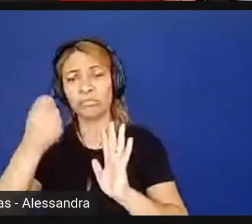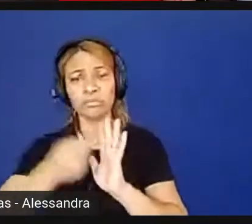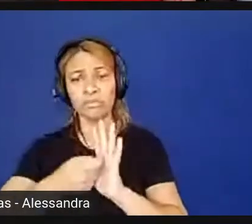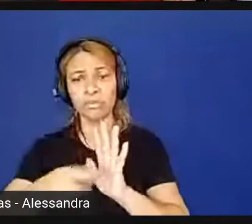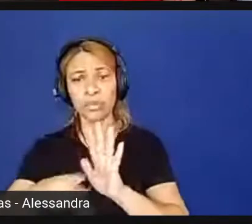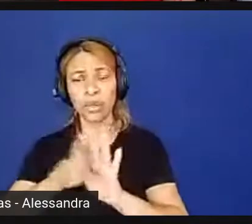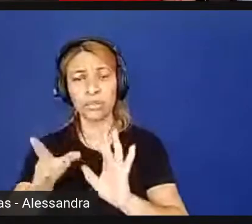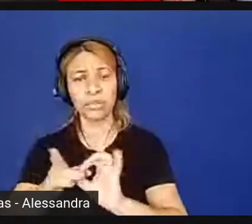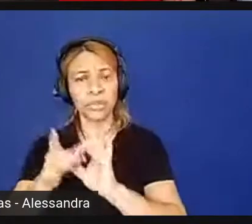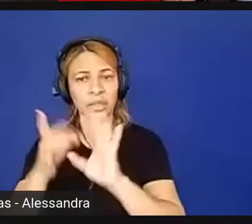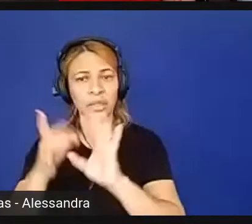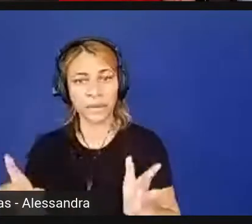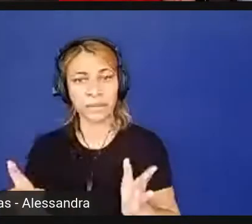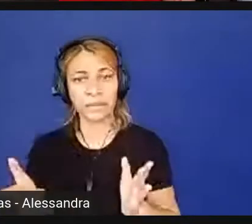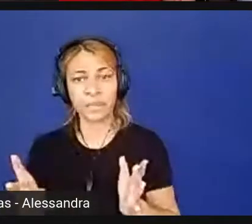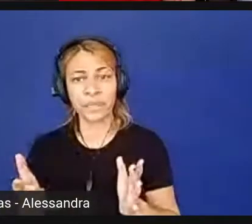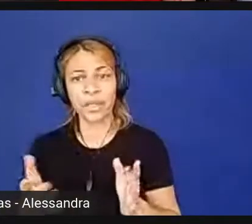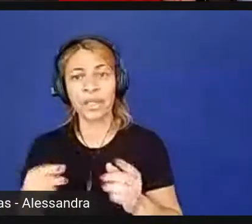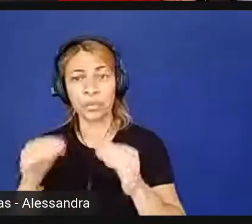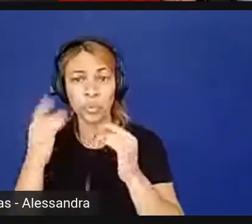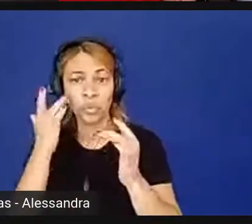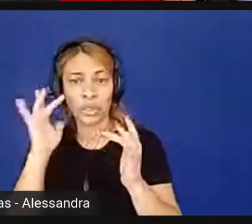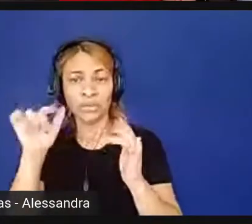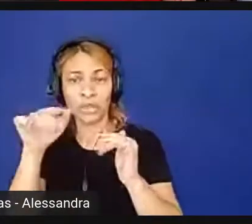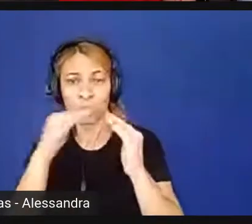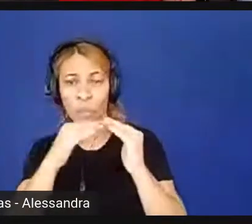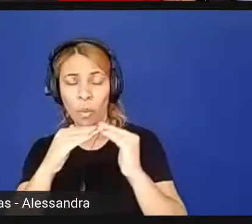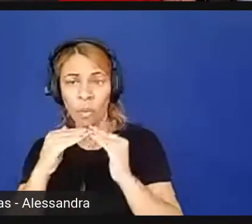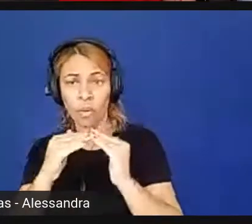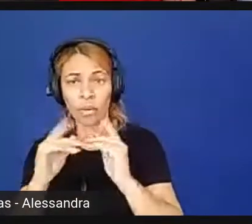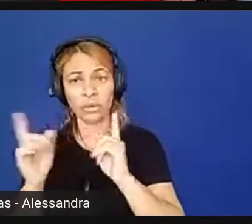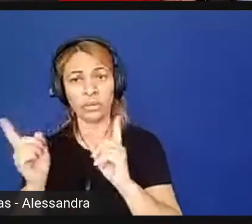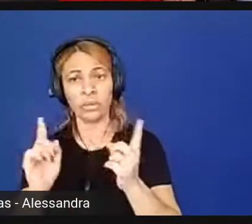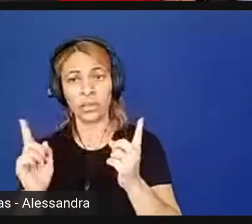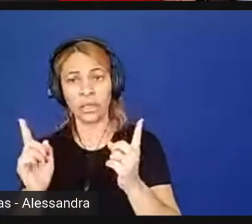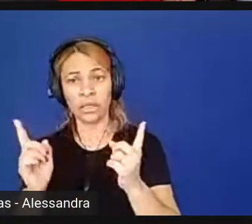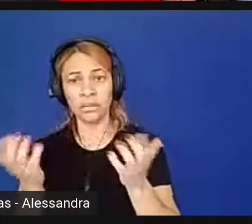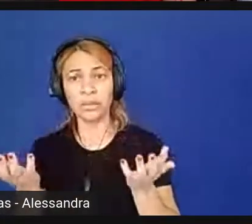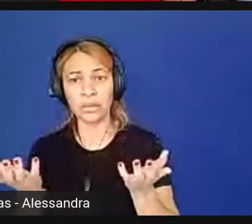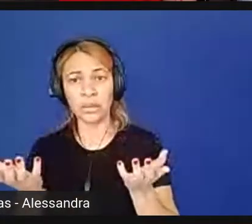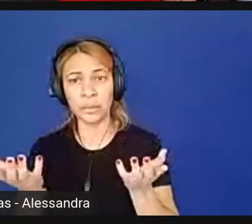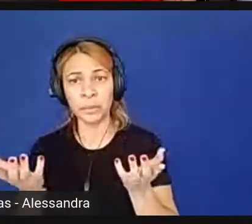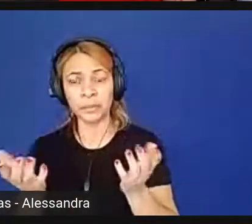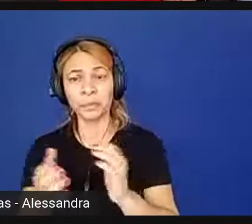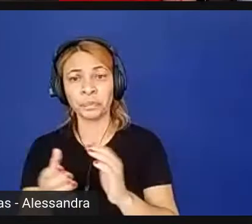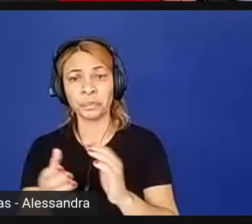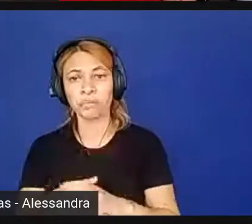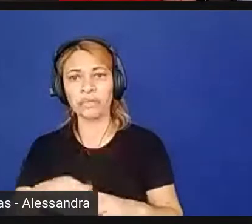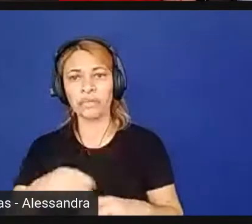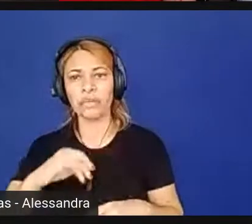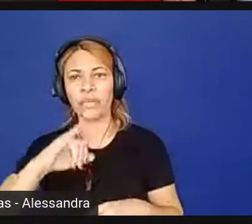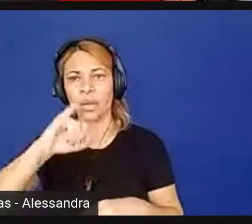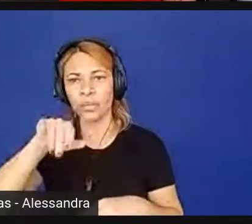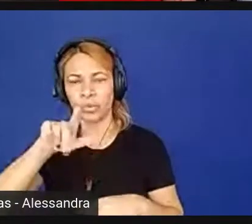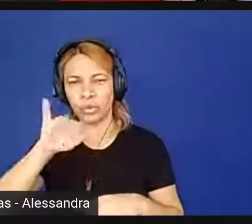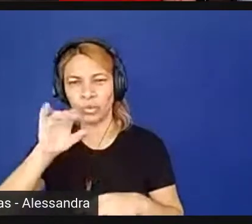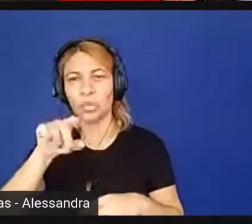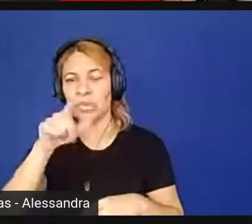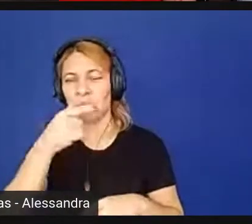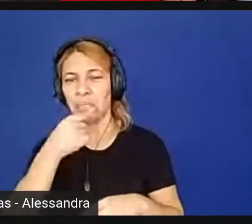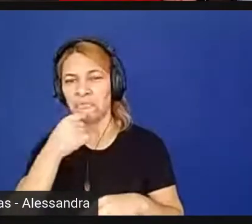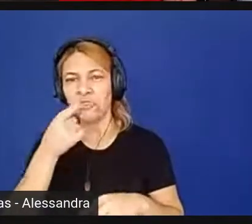liberdade. Não sei se vocês concordam com esse ponto de vista, assim, eu acho que é uma armadilha muito comum. Concordo. Inclusive, Rafael, eu